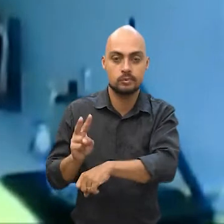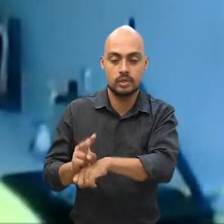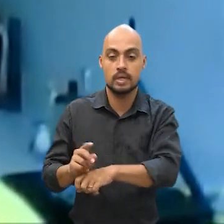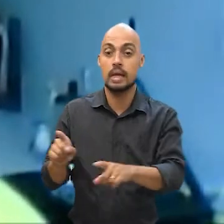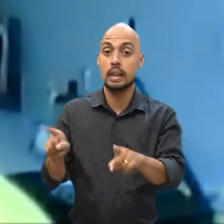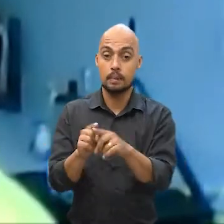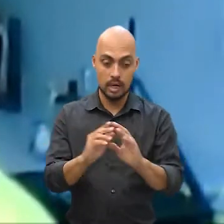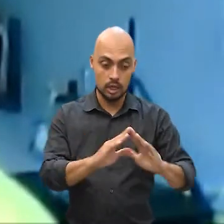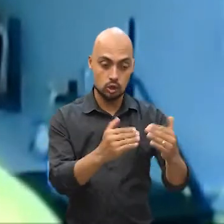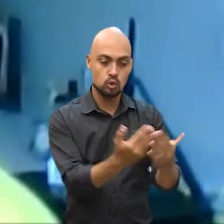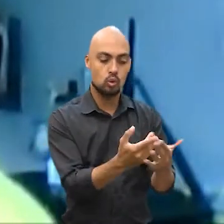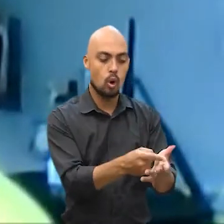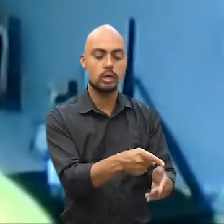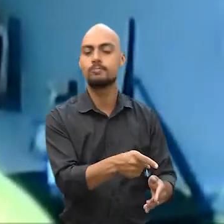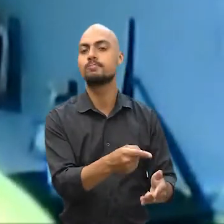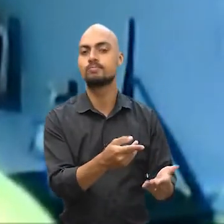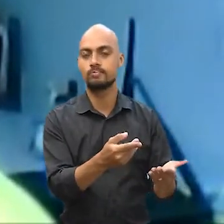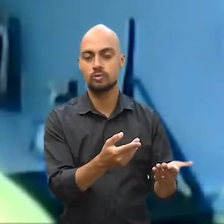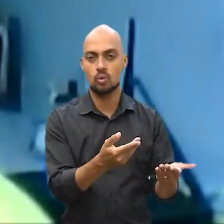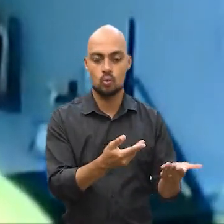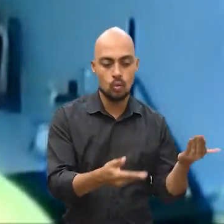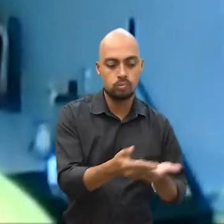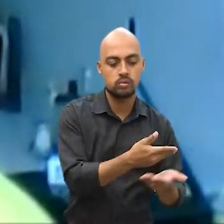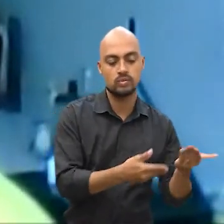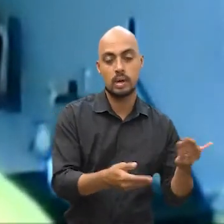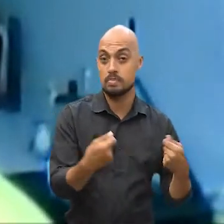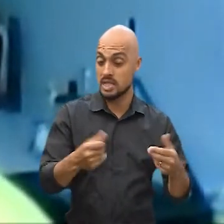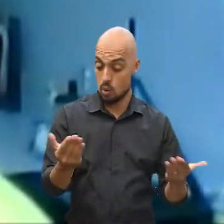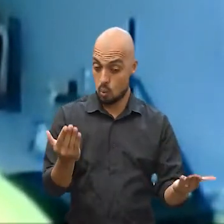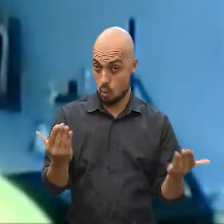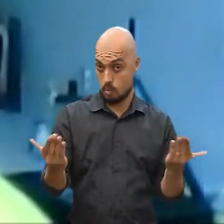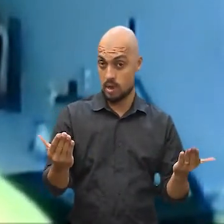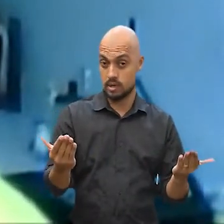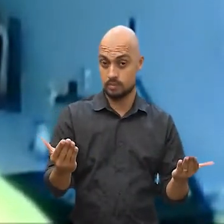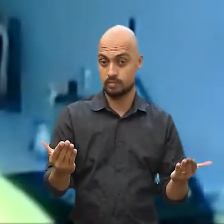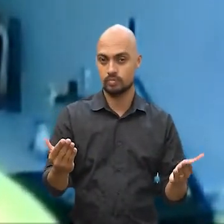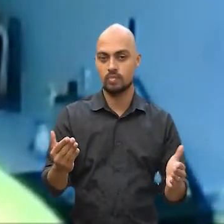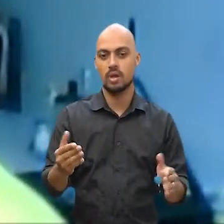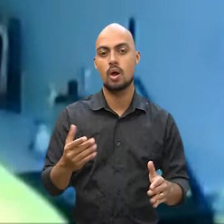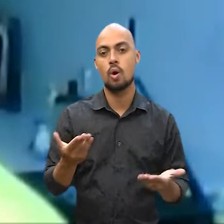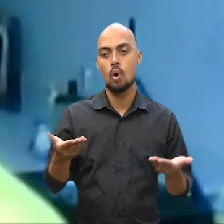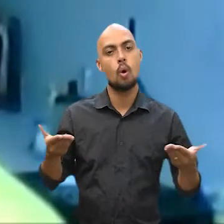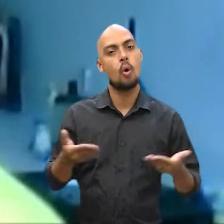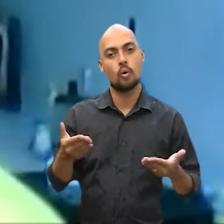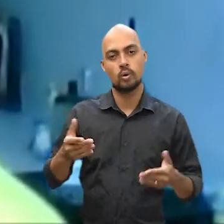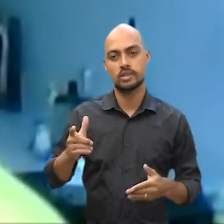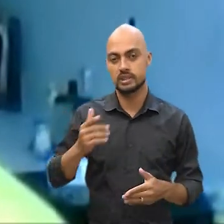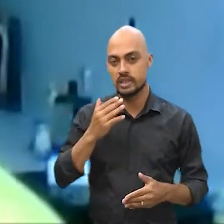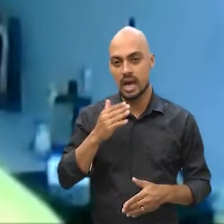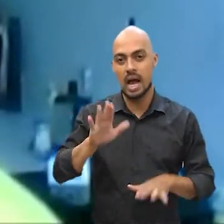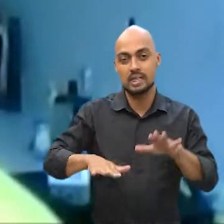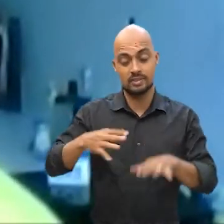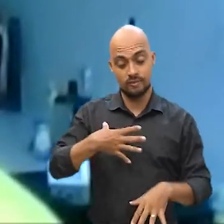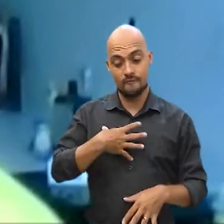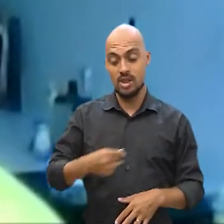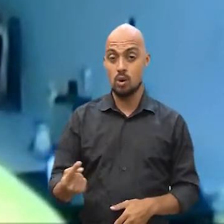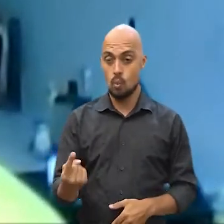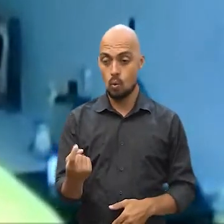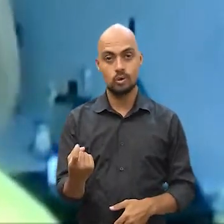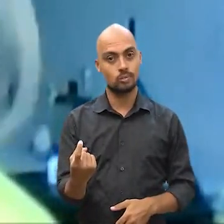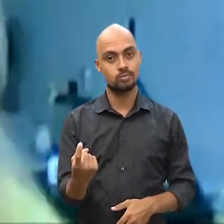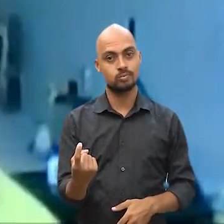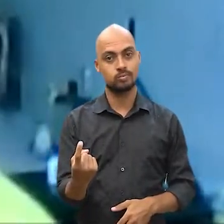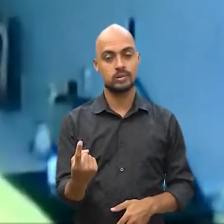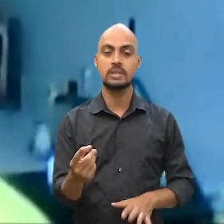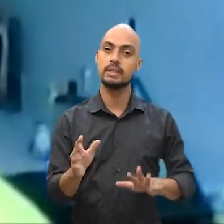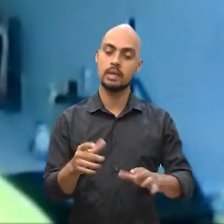para perceber e comparar, né? Porque hoje nós temos muitos filhos únicos, né? E como que às vezes a gente não tem referência. Então, é importante